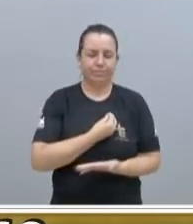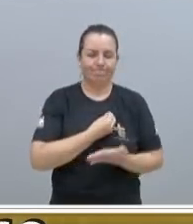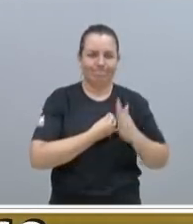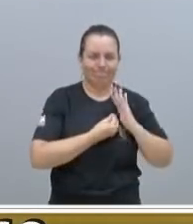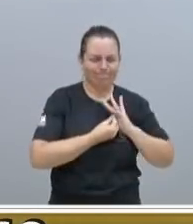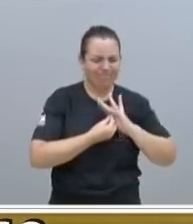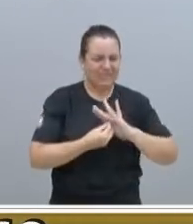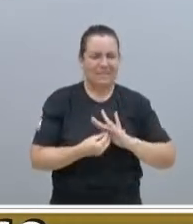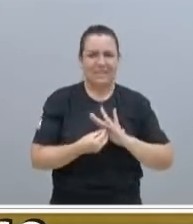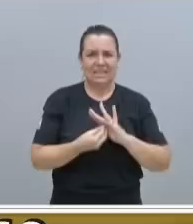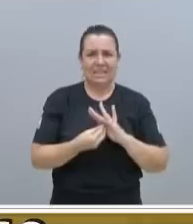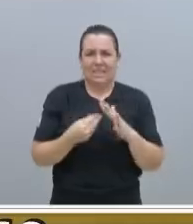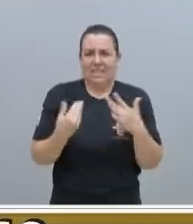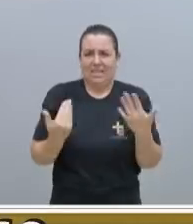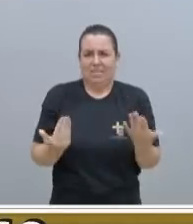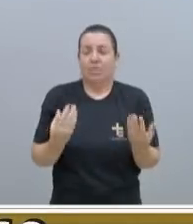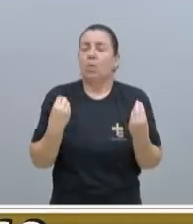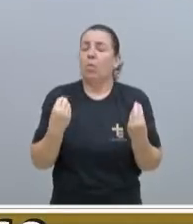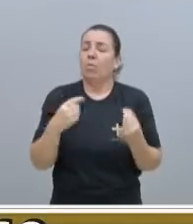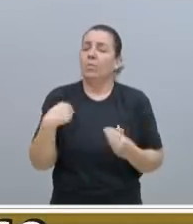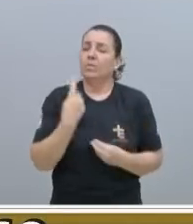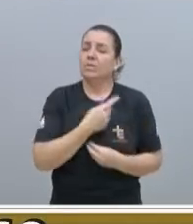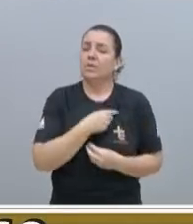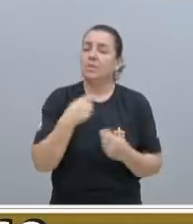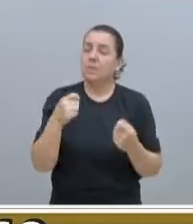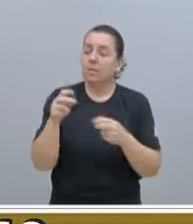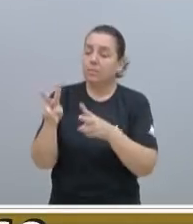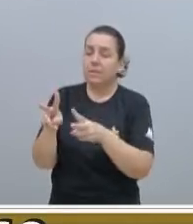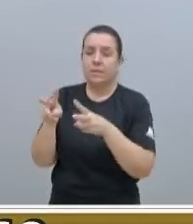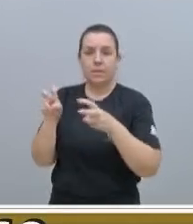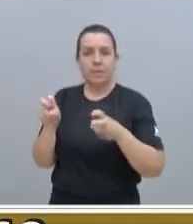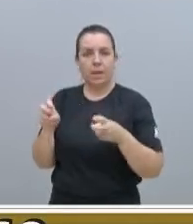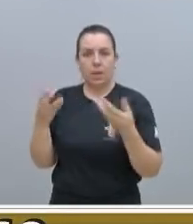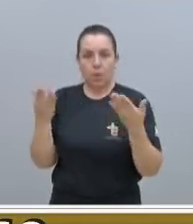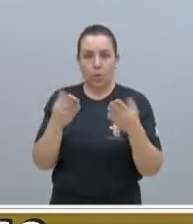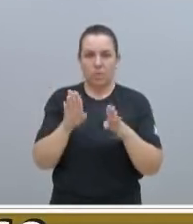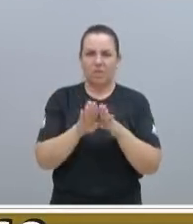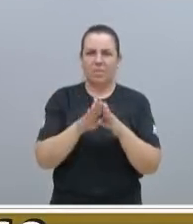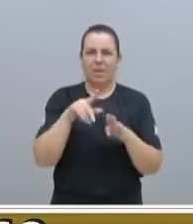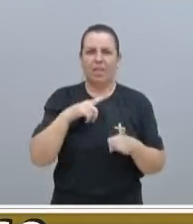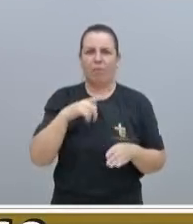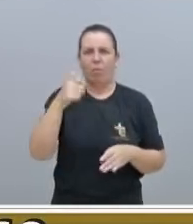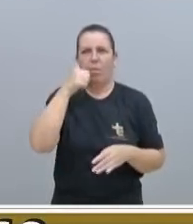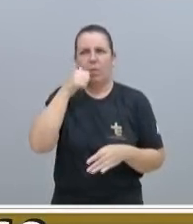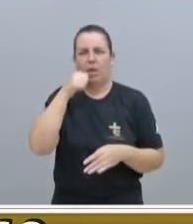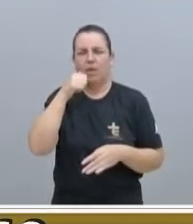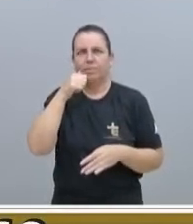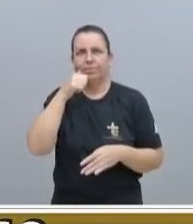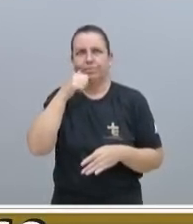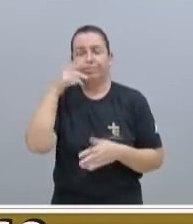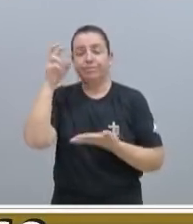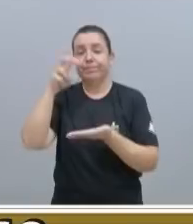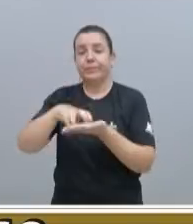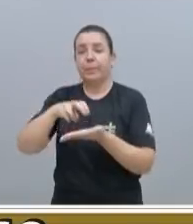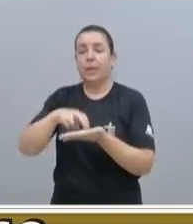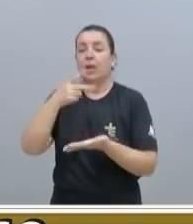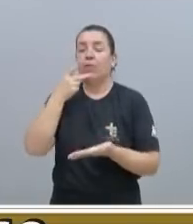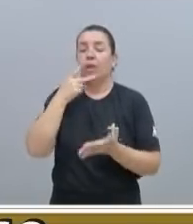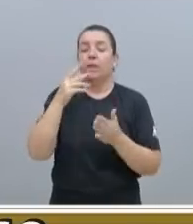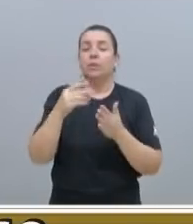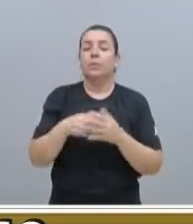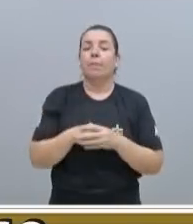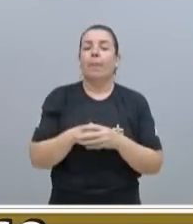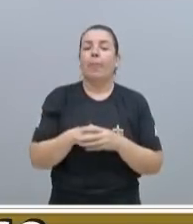como a gente não às vezes deveria perceber e hoje liga uma outra mulher dando um testemunho dizendo olha